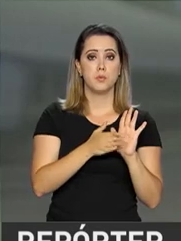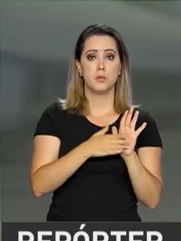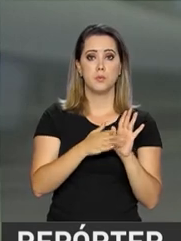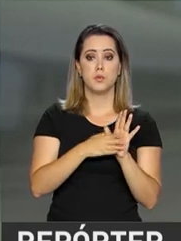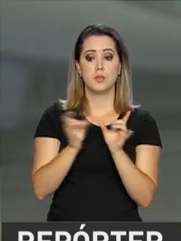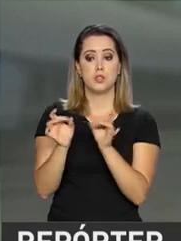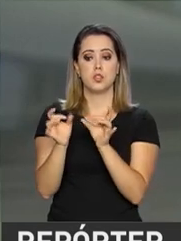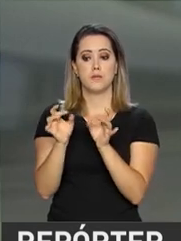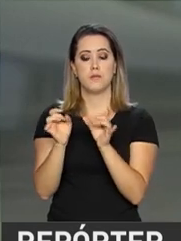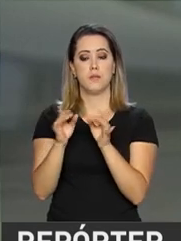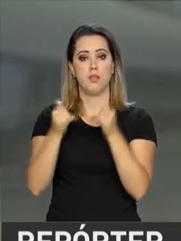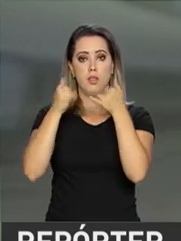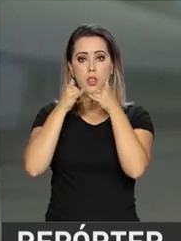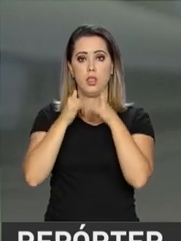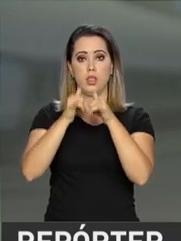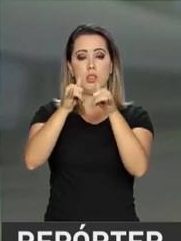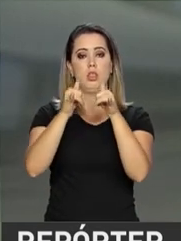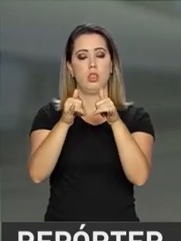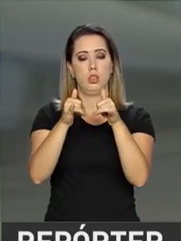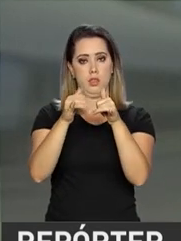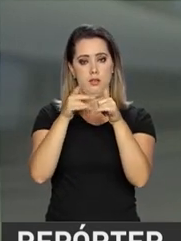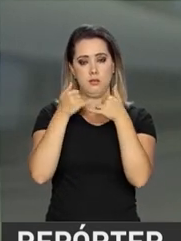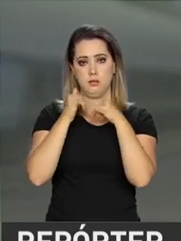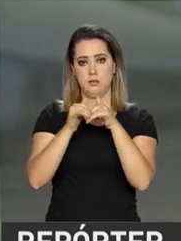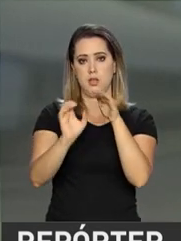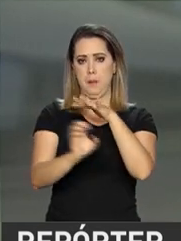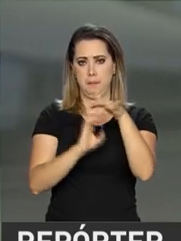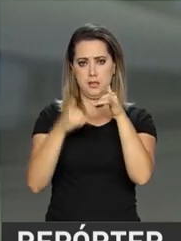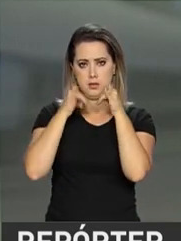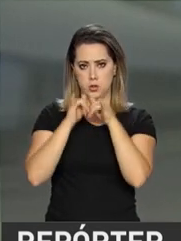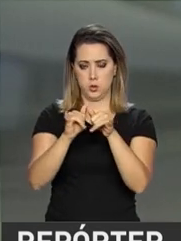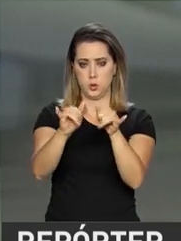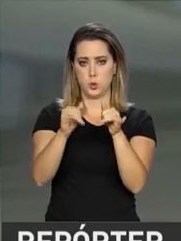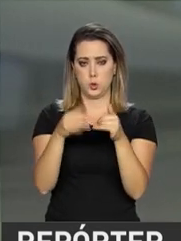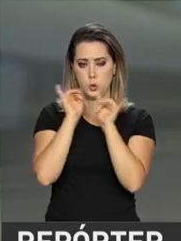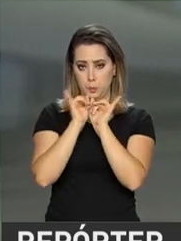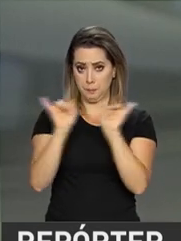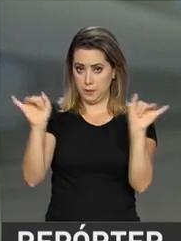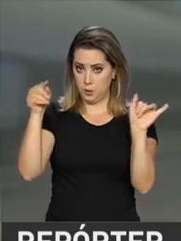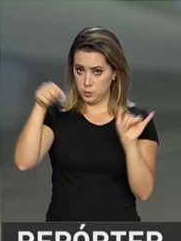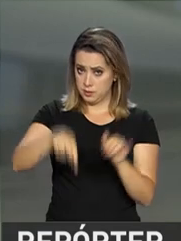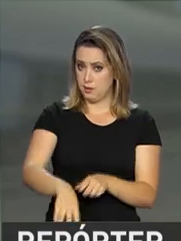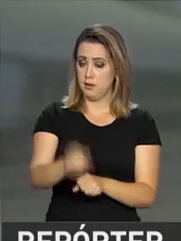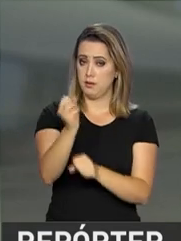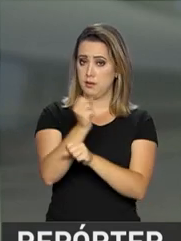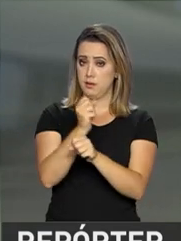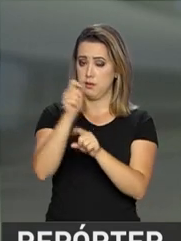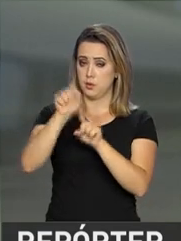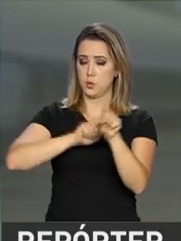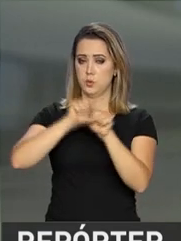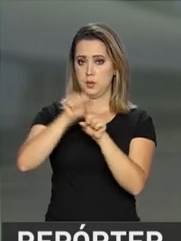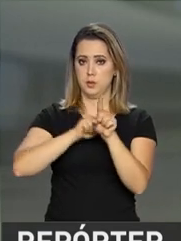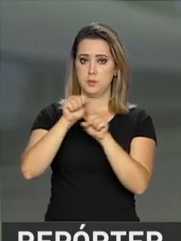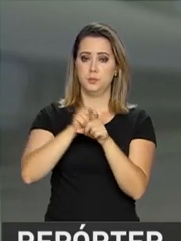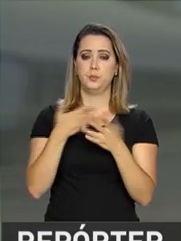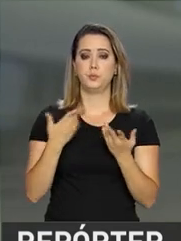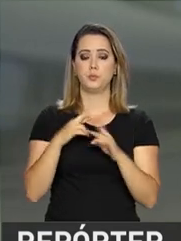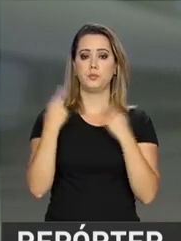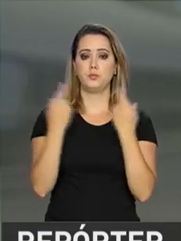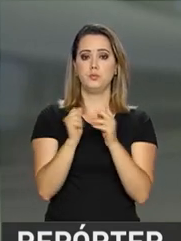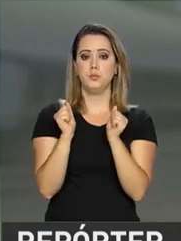da eletrobrás anunciada este mês pelo governo a reunião será em conjunto com a comissão de assuntos